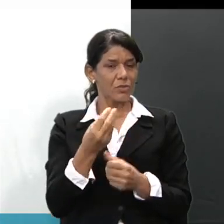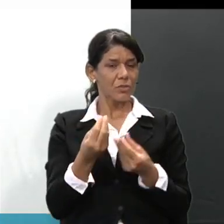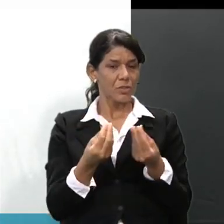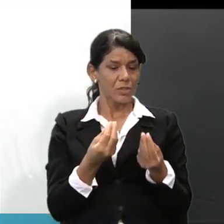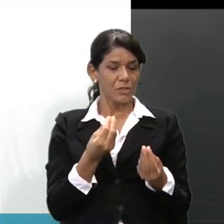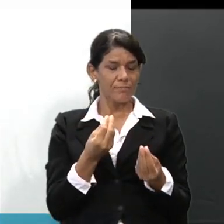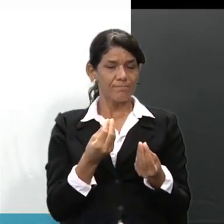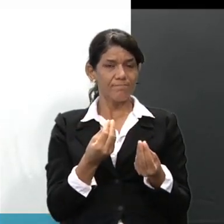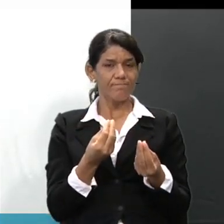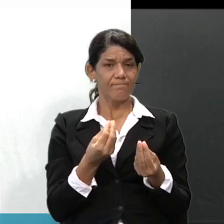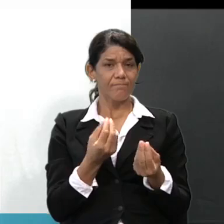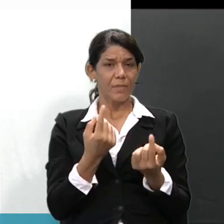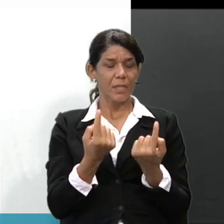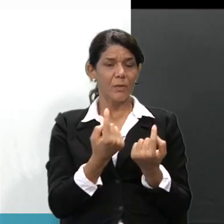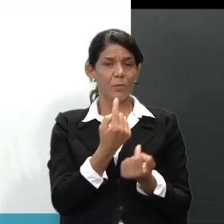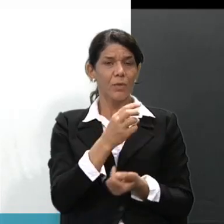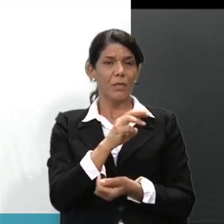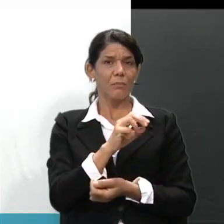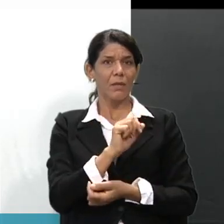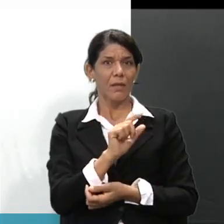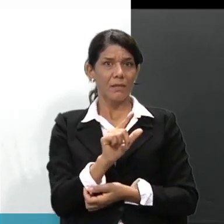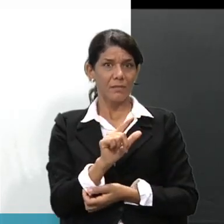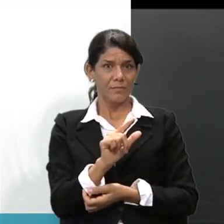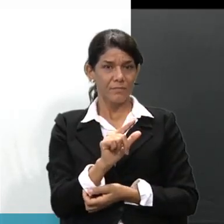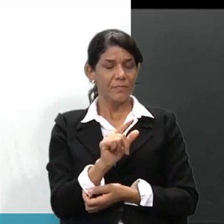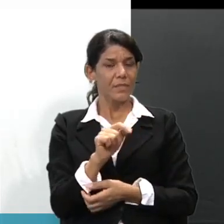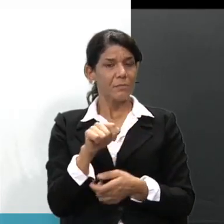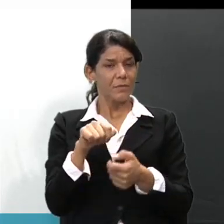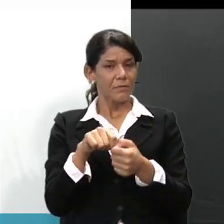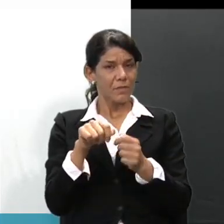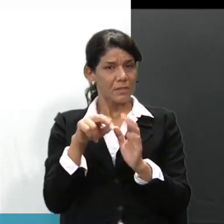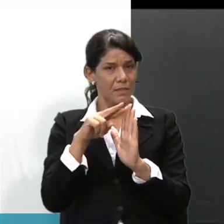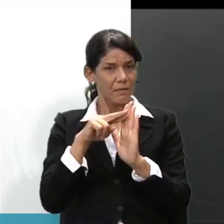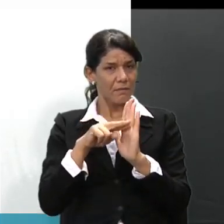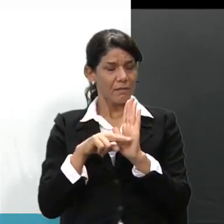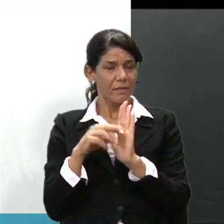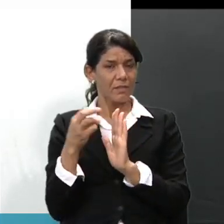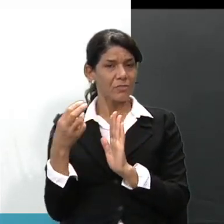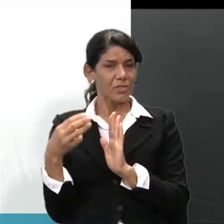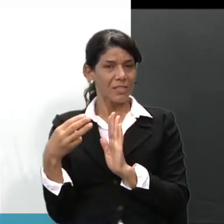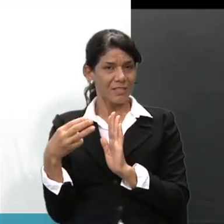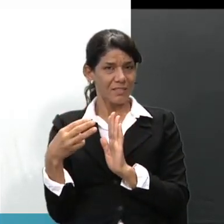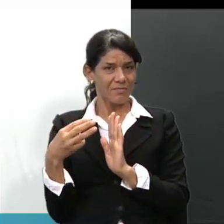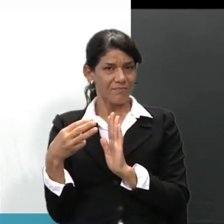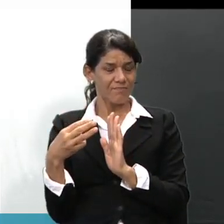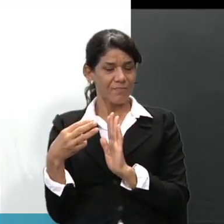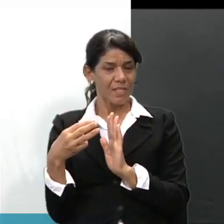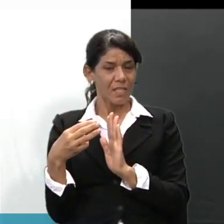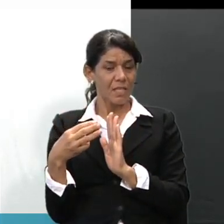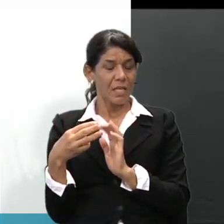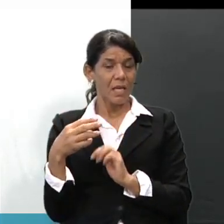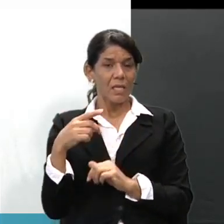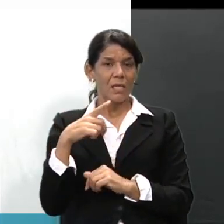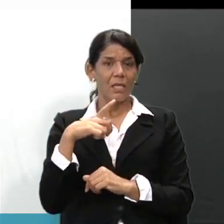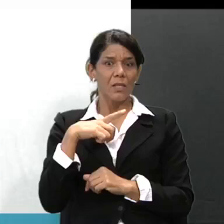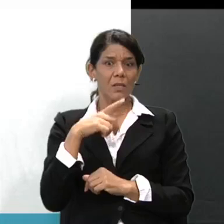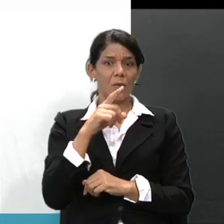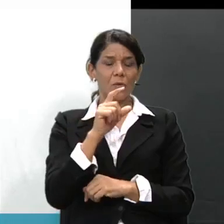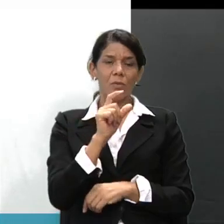unidades em 1 ml. Então, eu vou fazer a regra de 3. Nesse sentido, eu